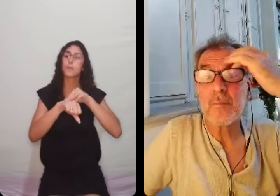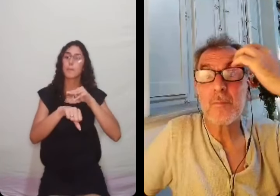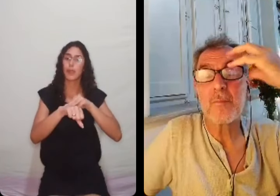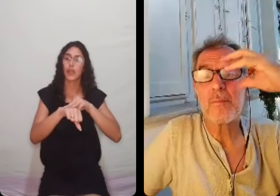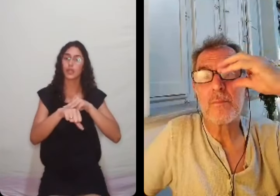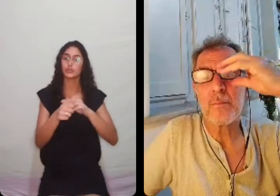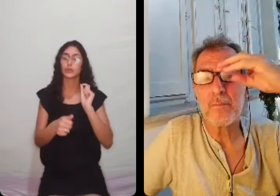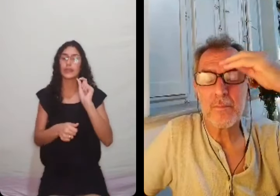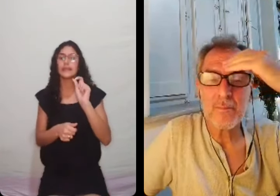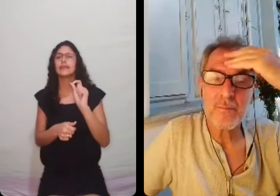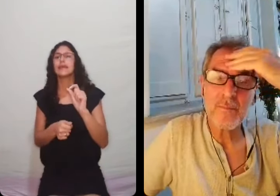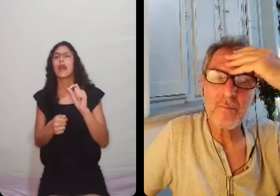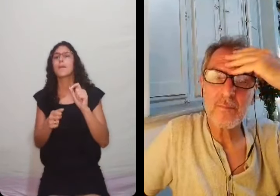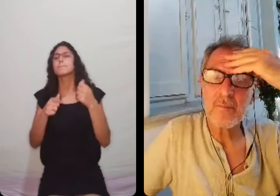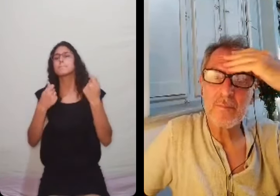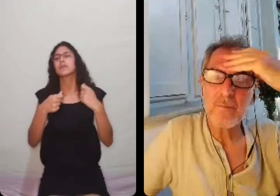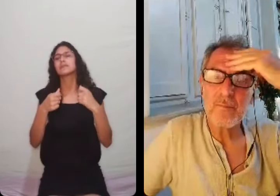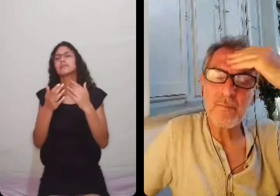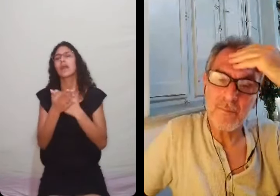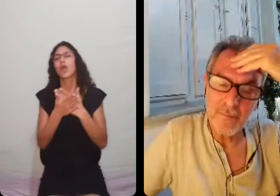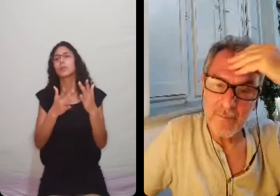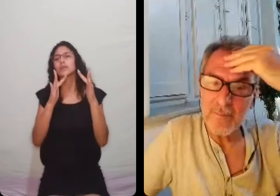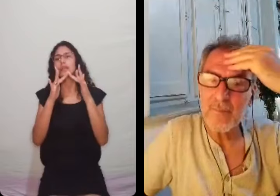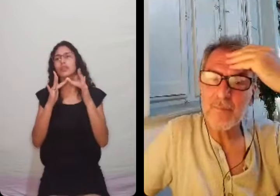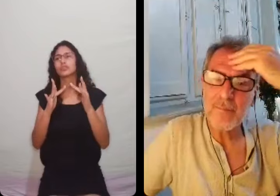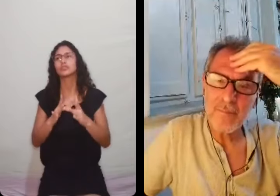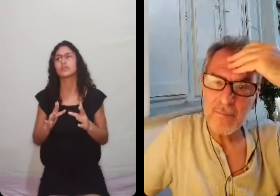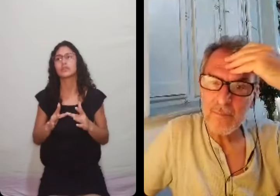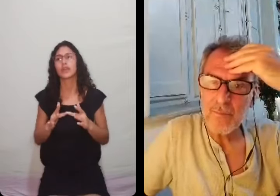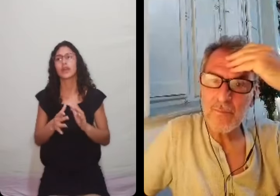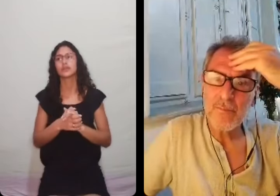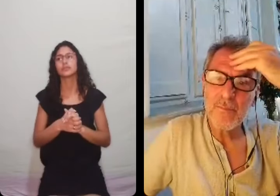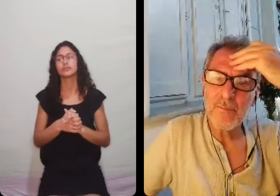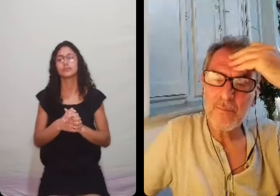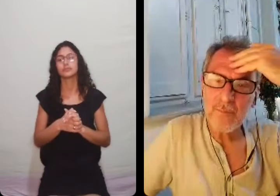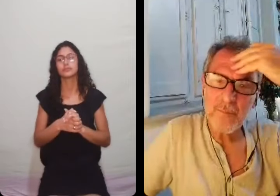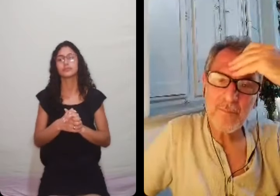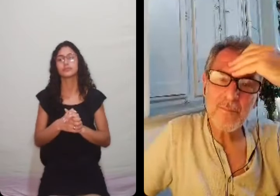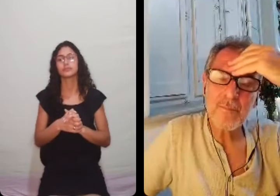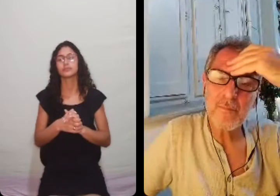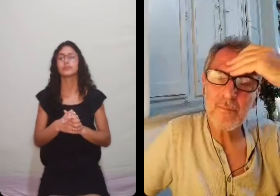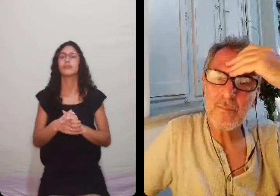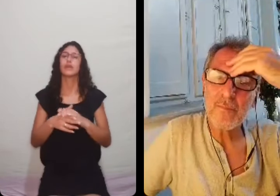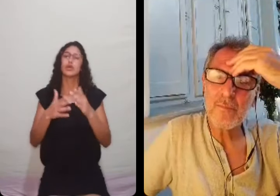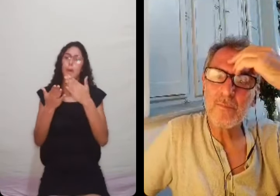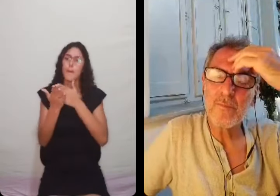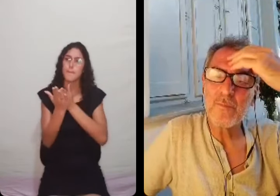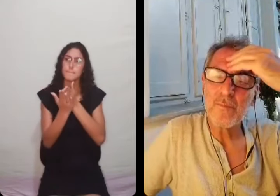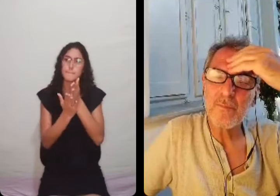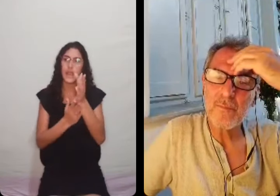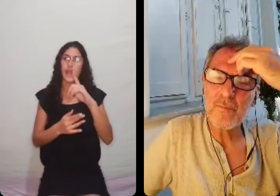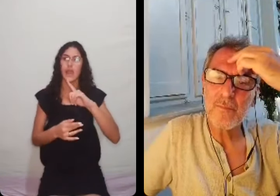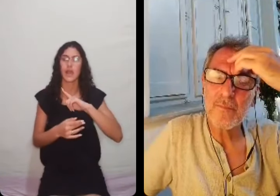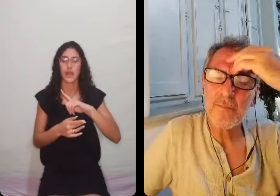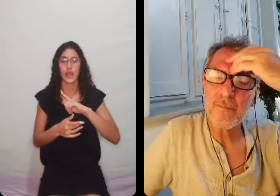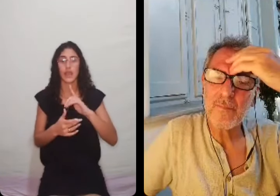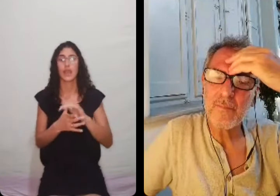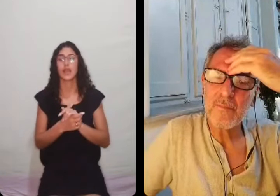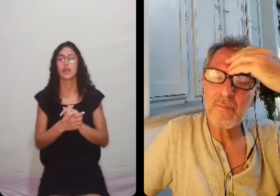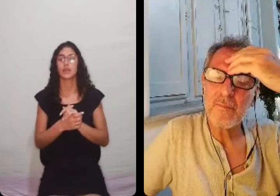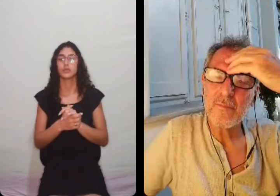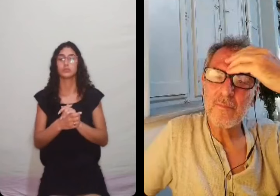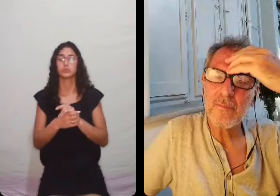coisas precisam começar a se juntar. Figurinho, trilha, cenário, objetos cênicos.